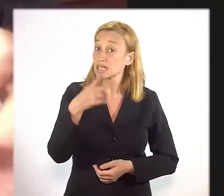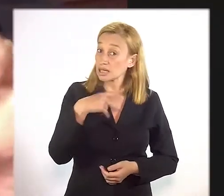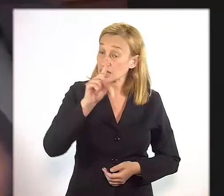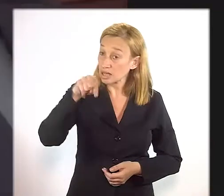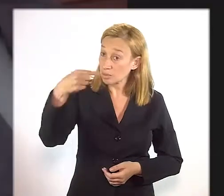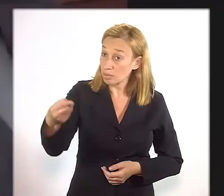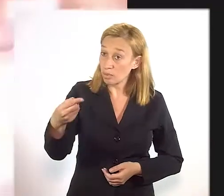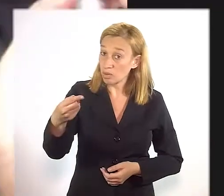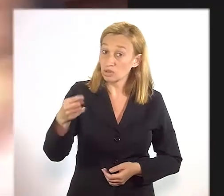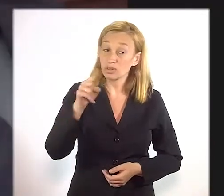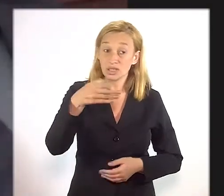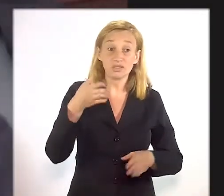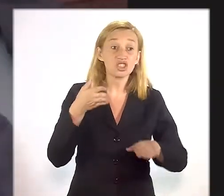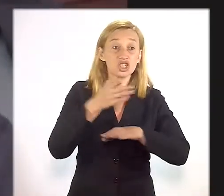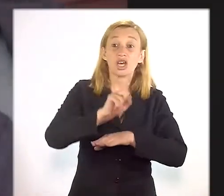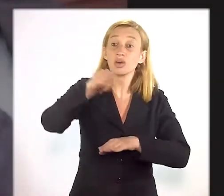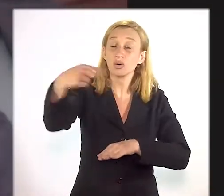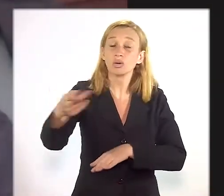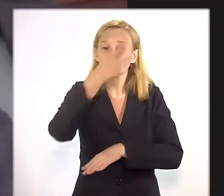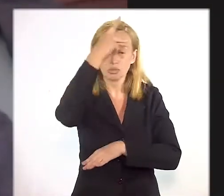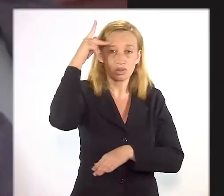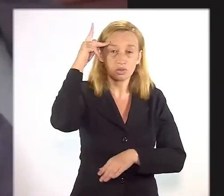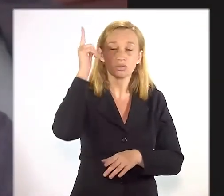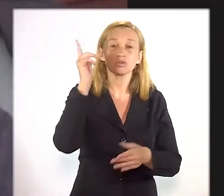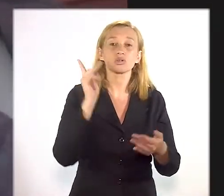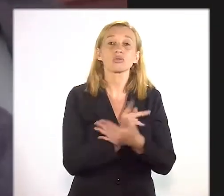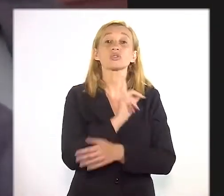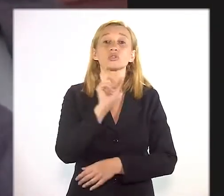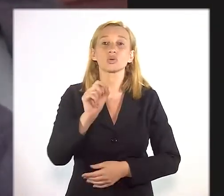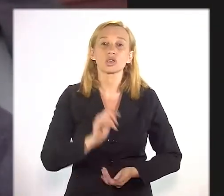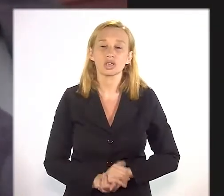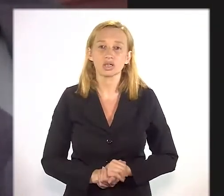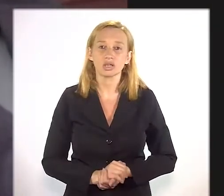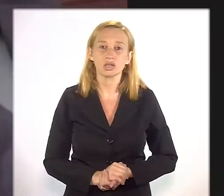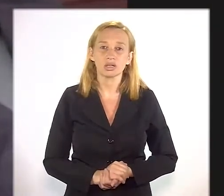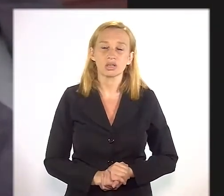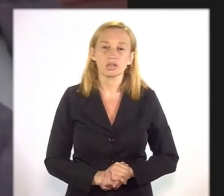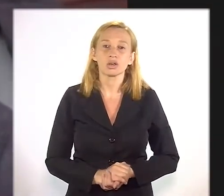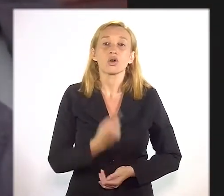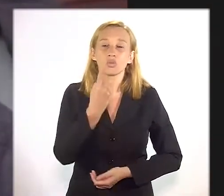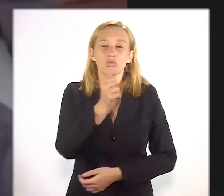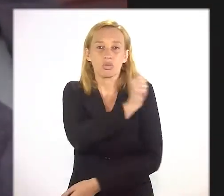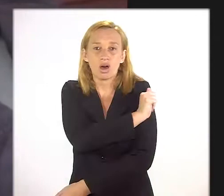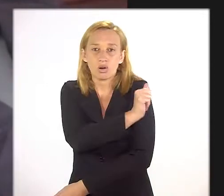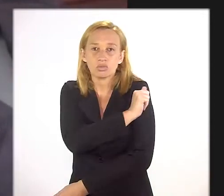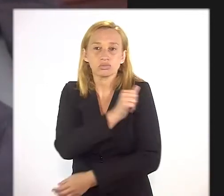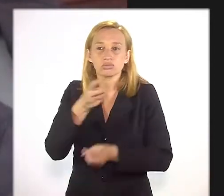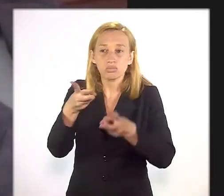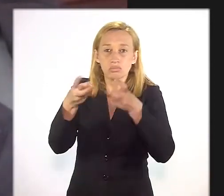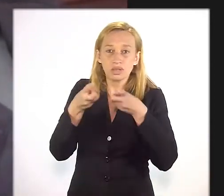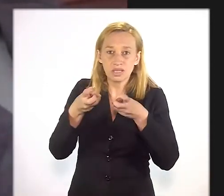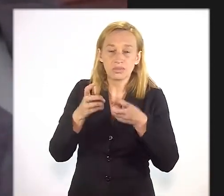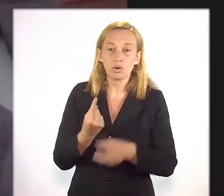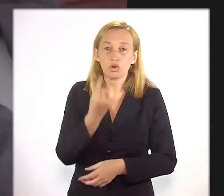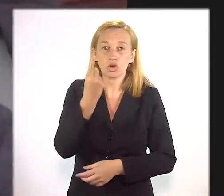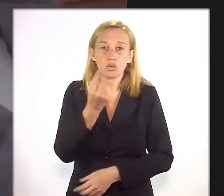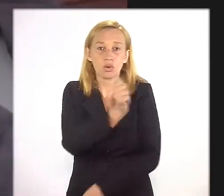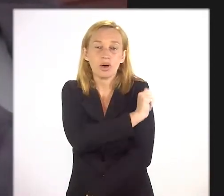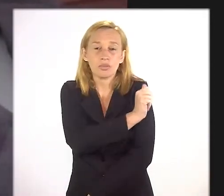dos 26, tentar chegar àqueles que faltavam, aos 12. E aconteceu isto. Um deles, um dos alunos, um dos 26,